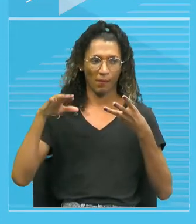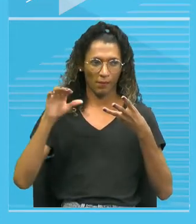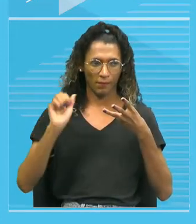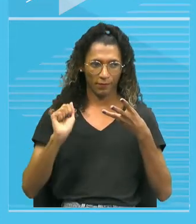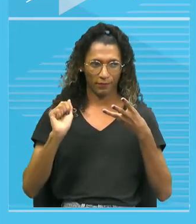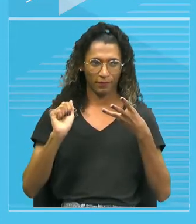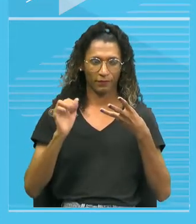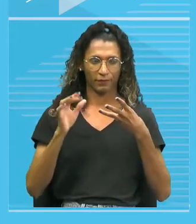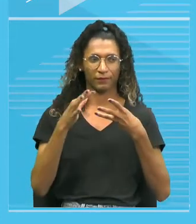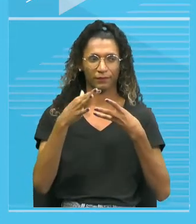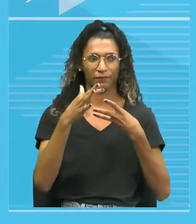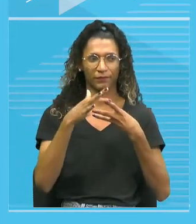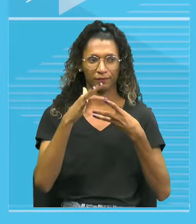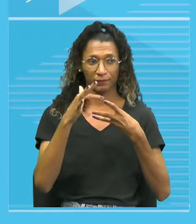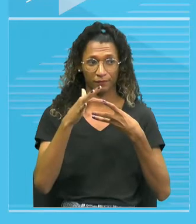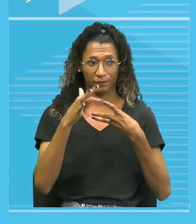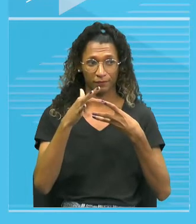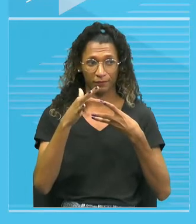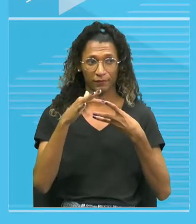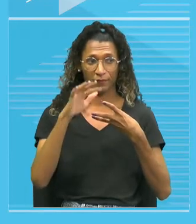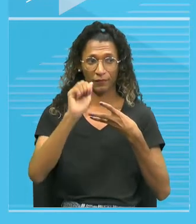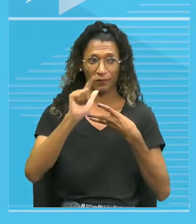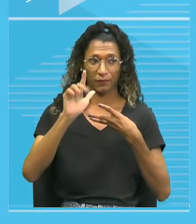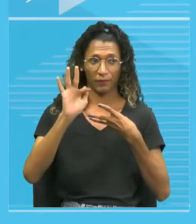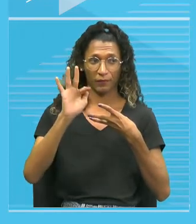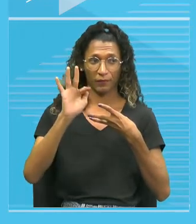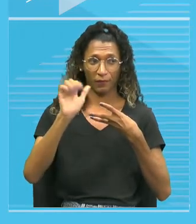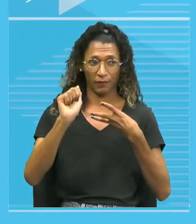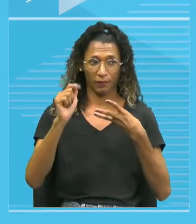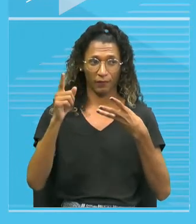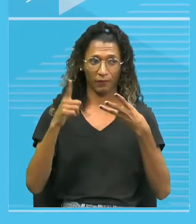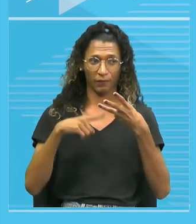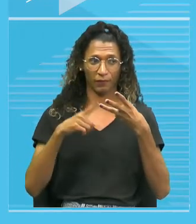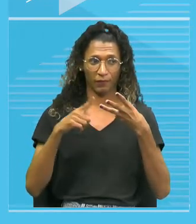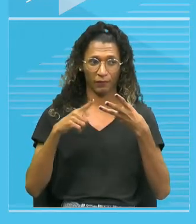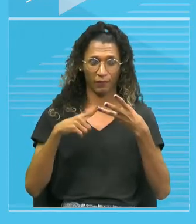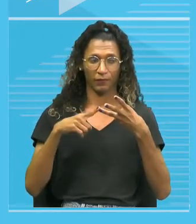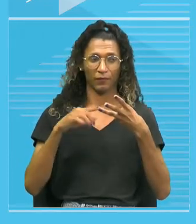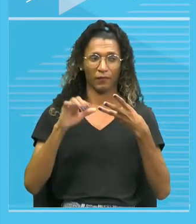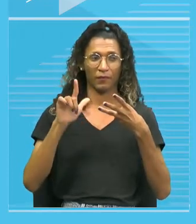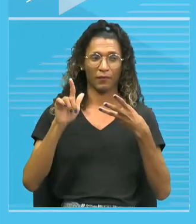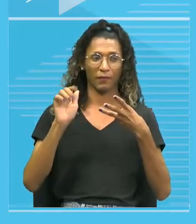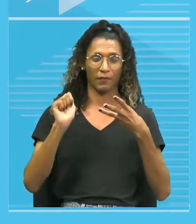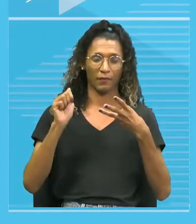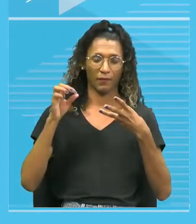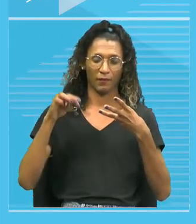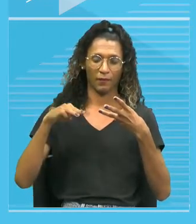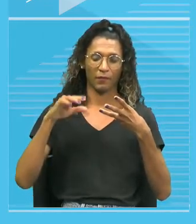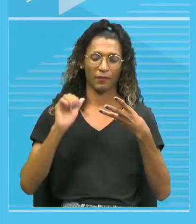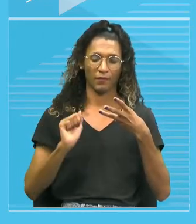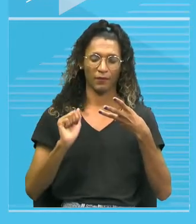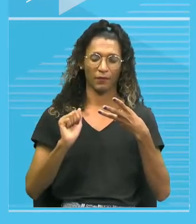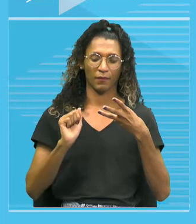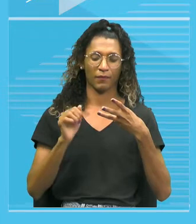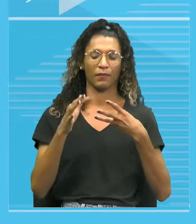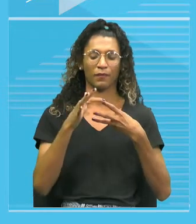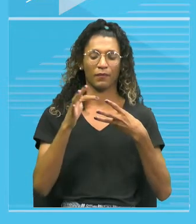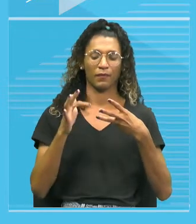radiação beta. Tá? Aqui eu botei radiações beta e gama, mas basicamente eu estou tratando de alfa e